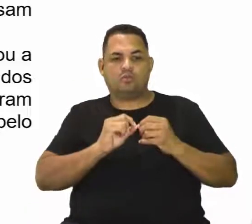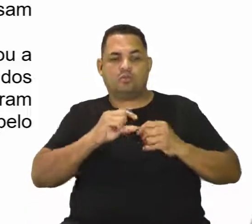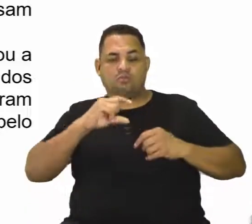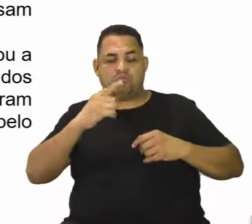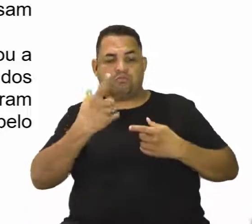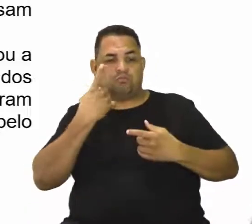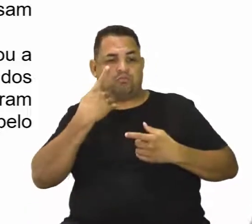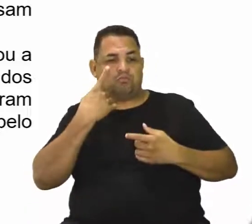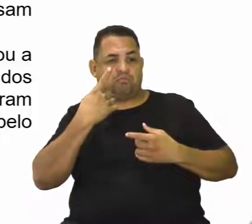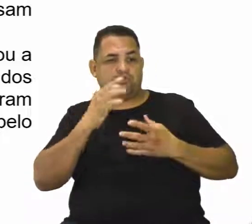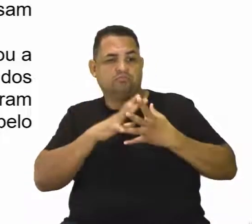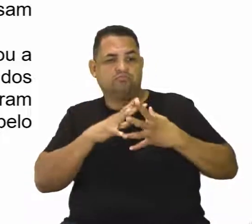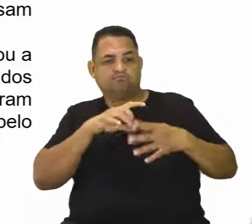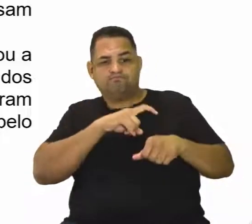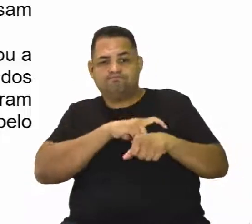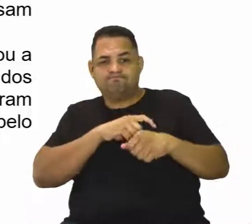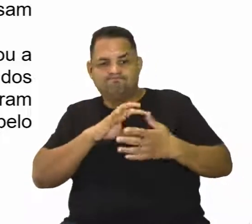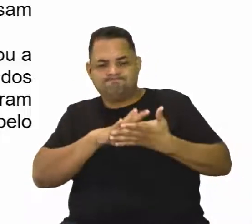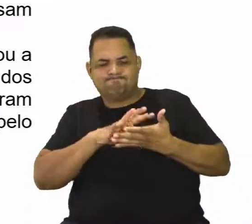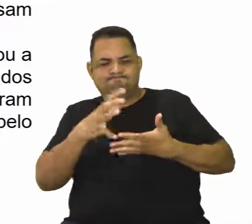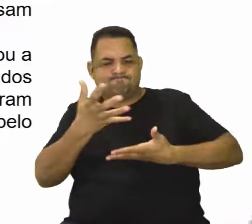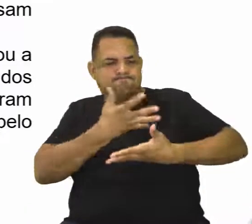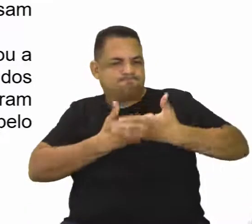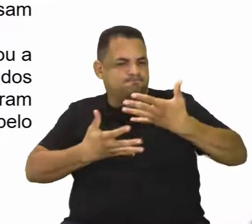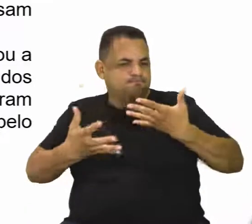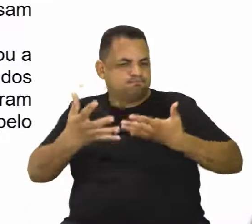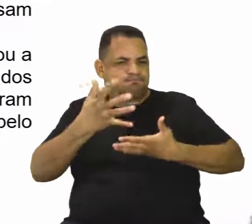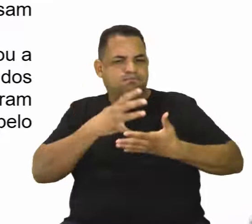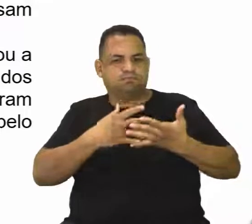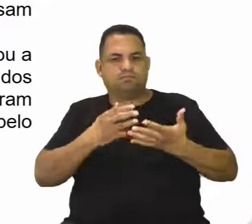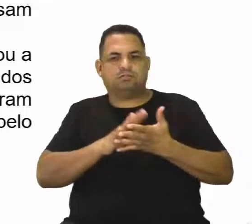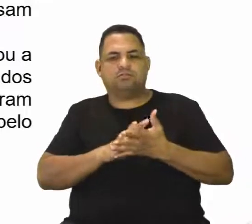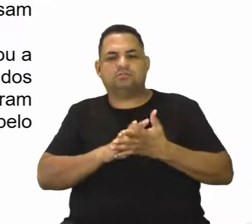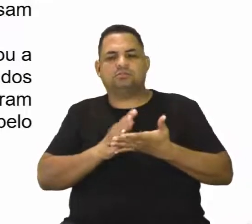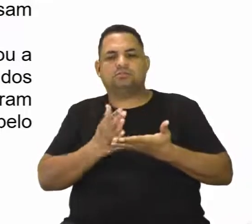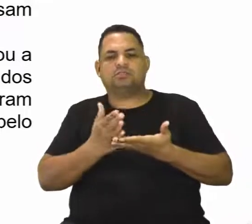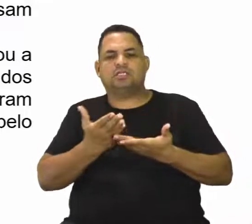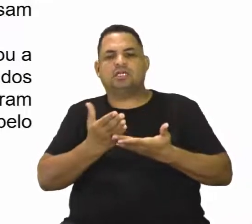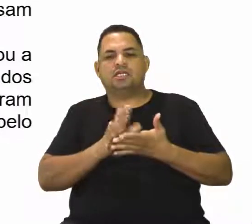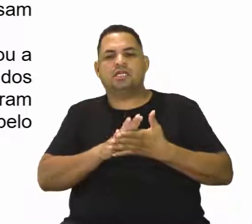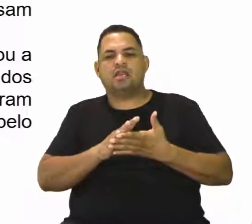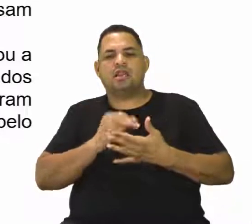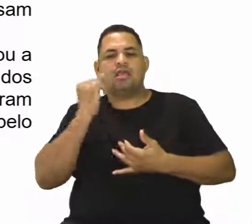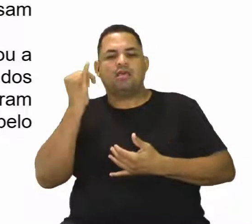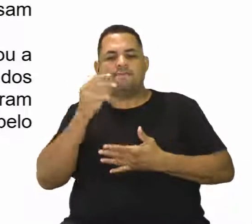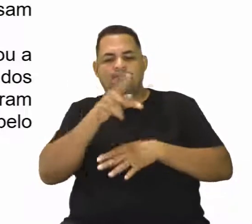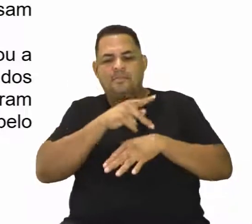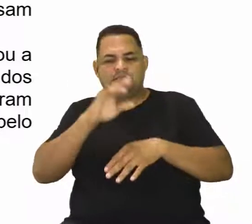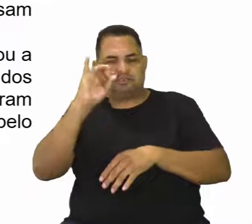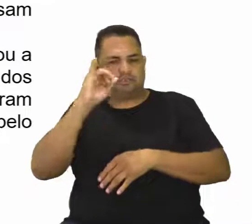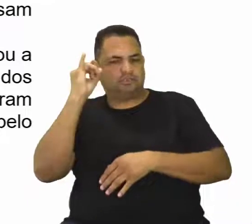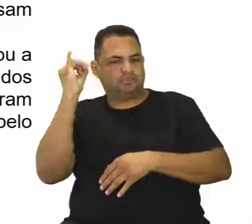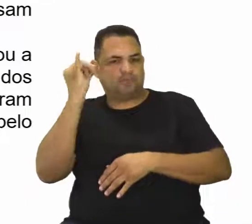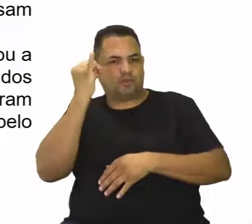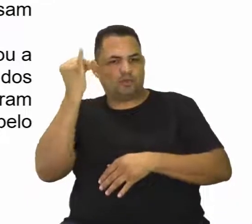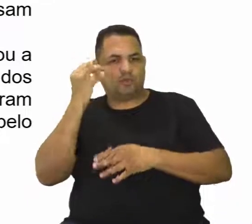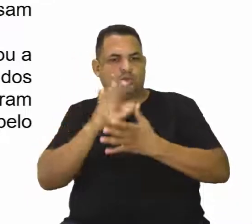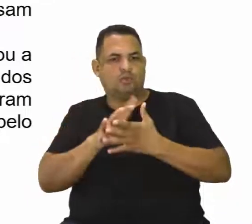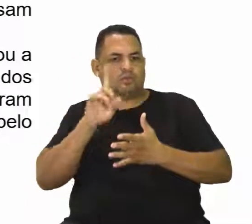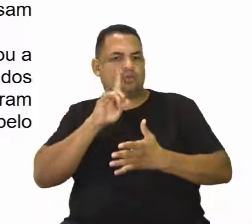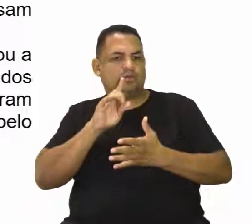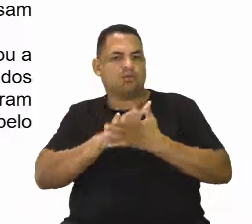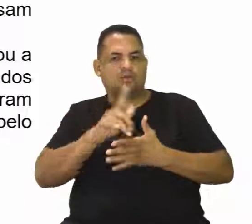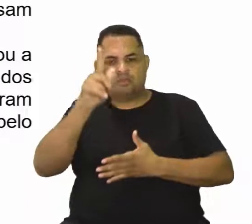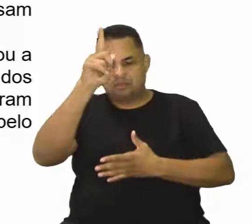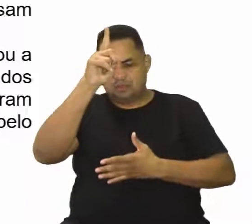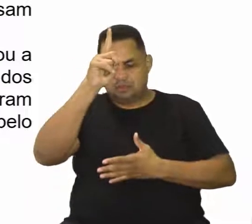Aumentou a tensão nas relações internacionais entre Aliados e importantes nos Estados Unidos como